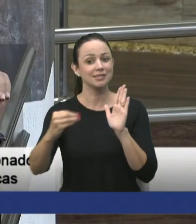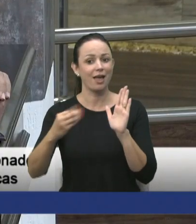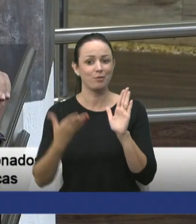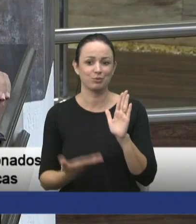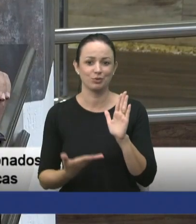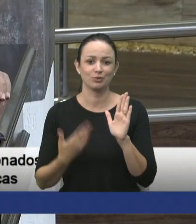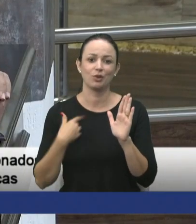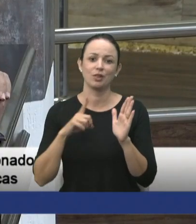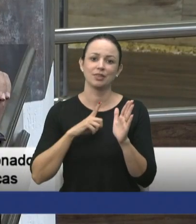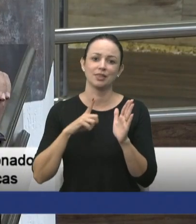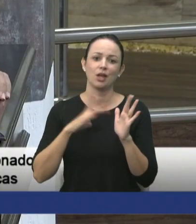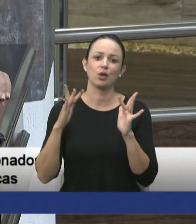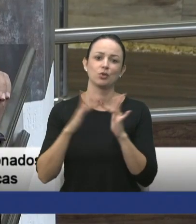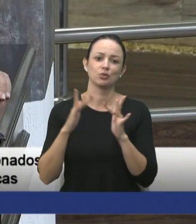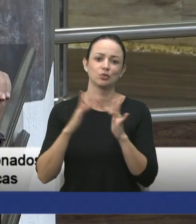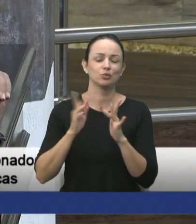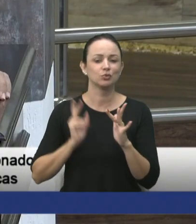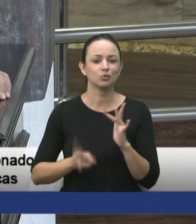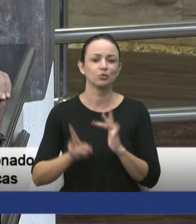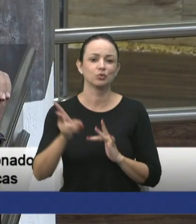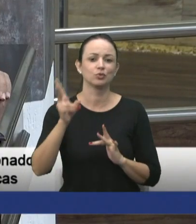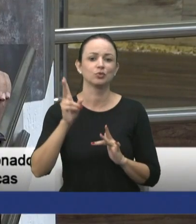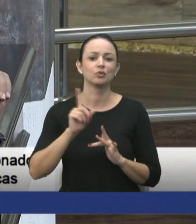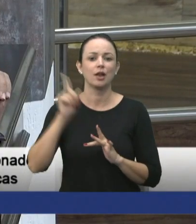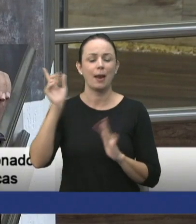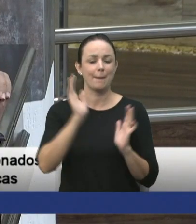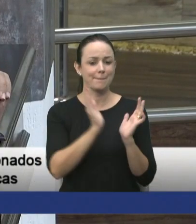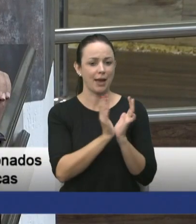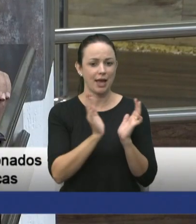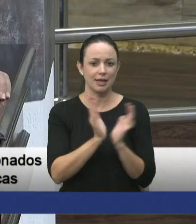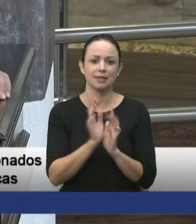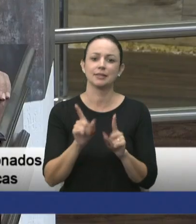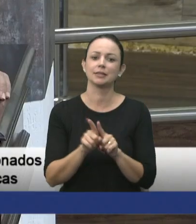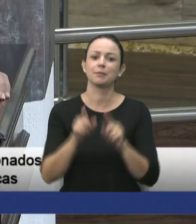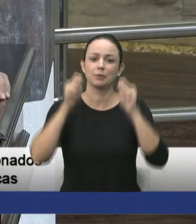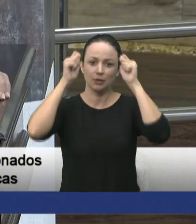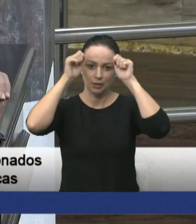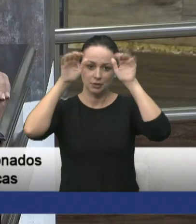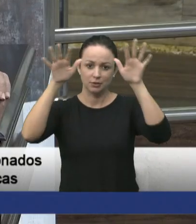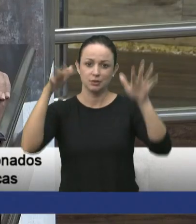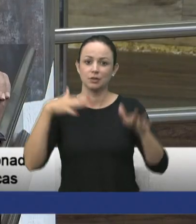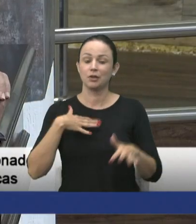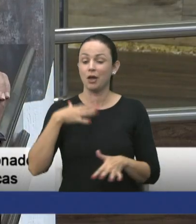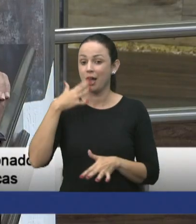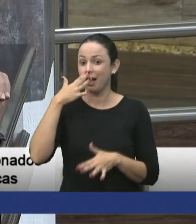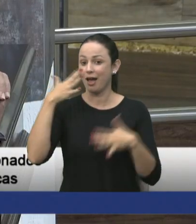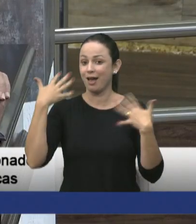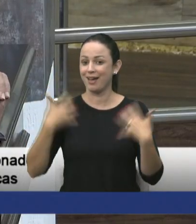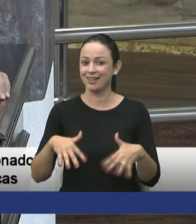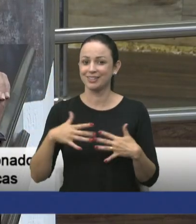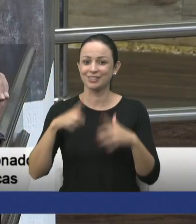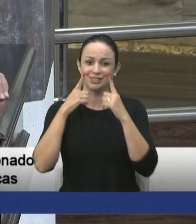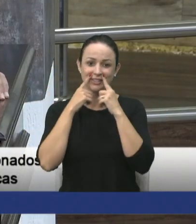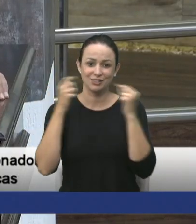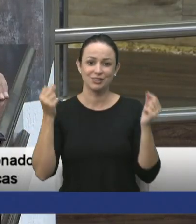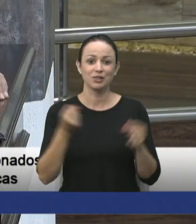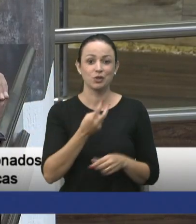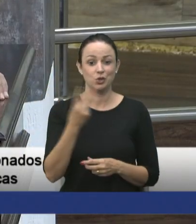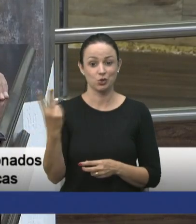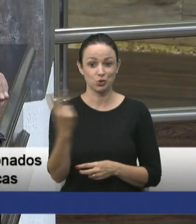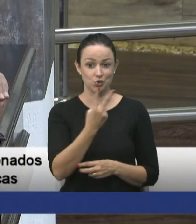tenho contato constante com o pessoal da APAE e o pessoal do autismo, e sou encantado. Jaú, quanto a essas